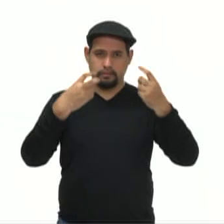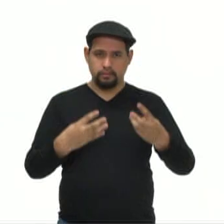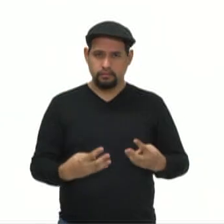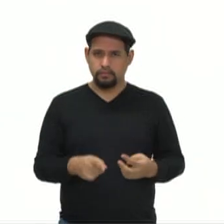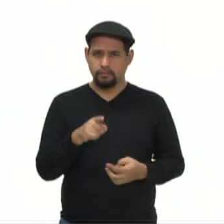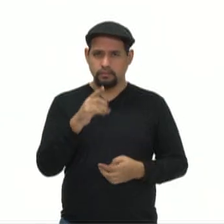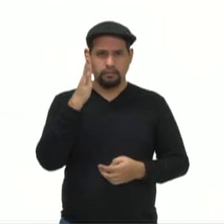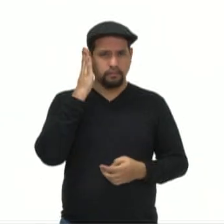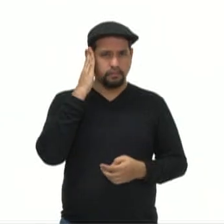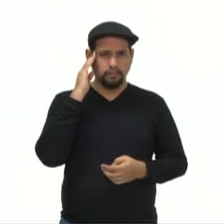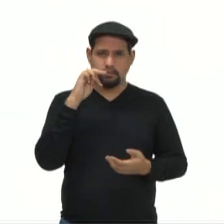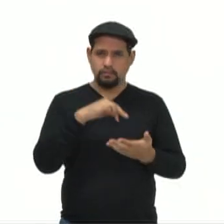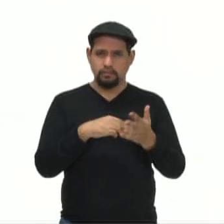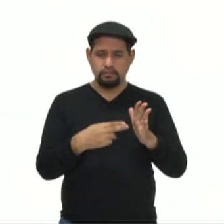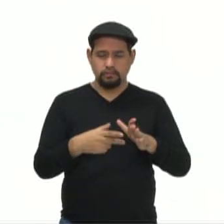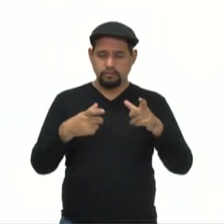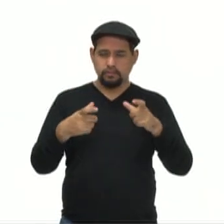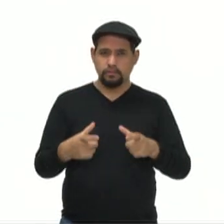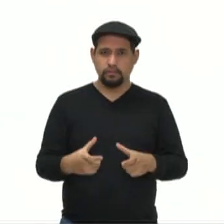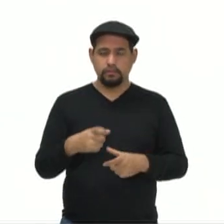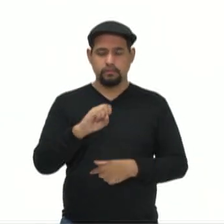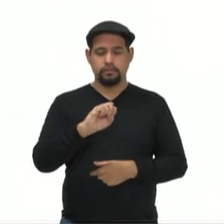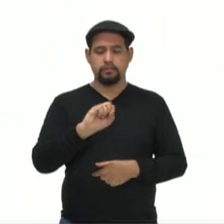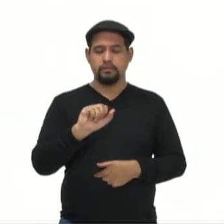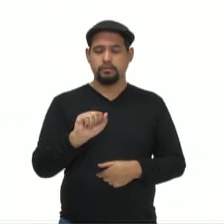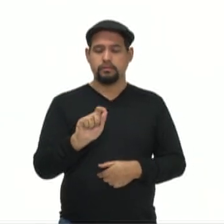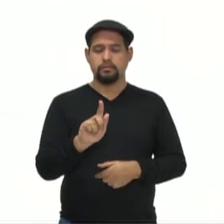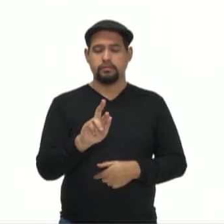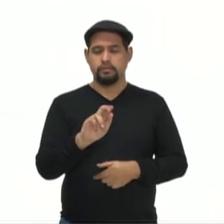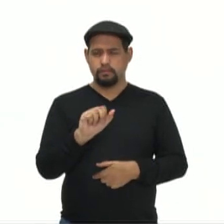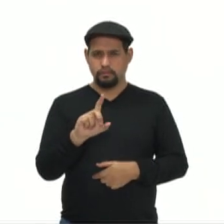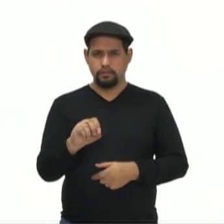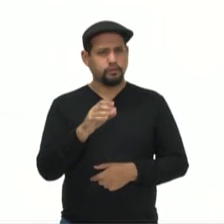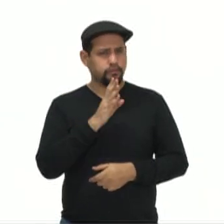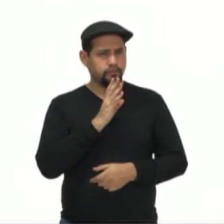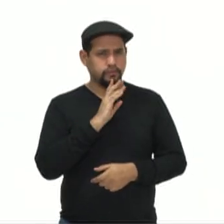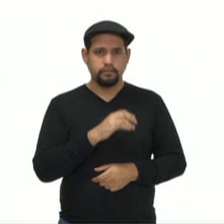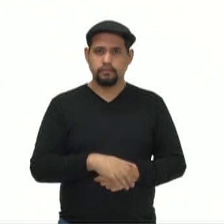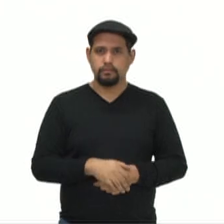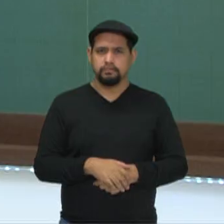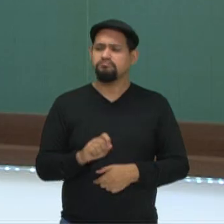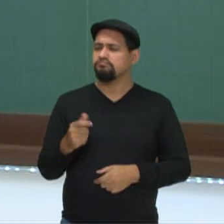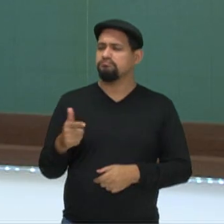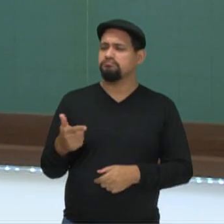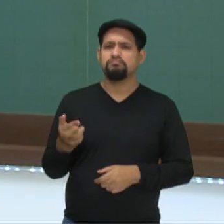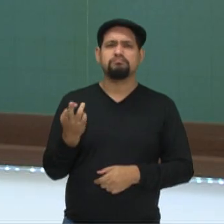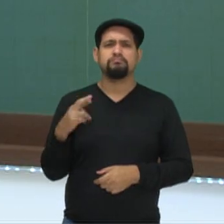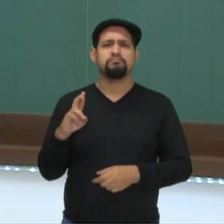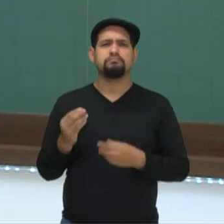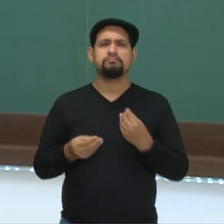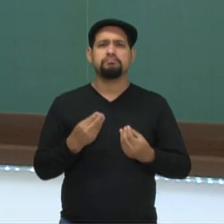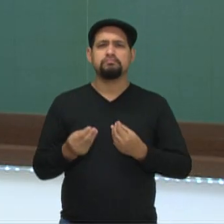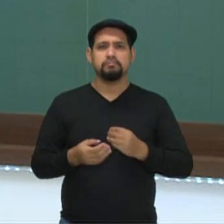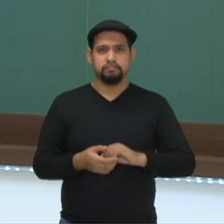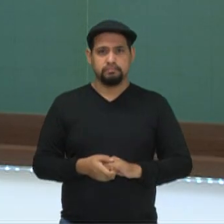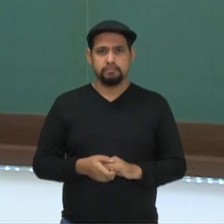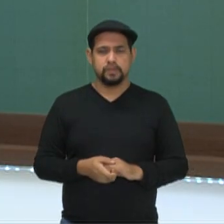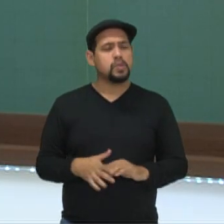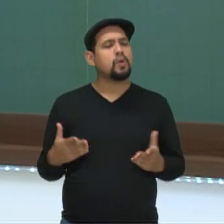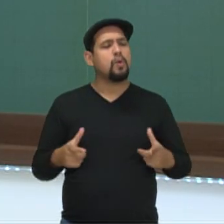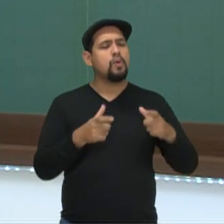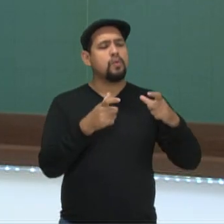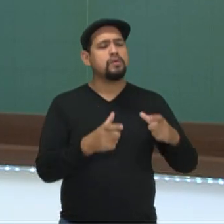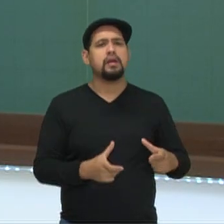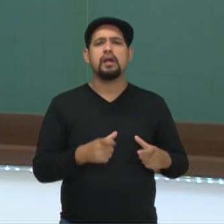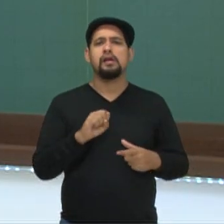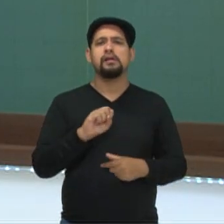você sabe o que são lugares sagrados? Você conhece algum lugar sagrado? E quem não tem religião? Quais serão os lugares